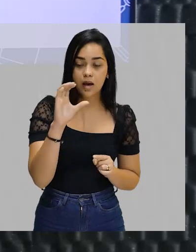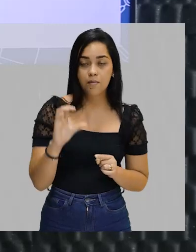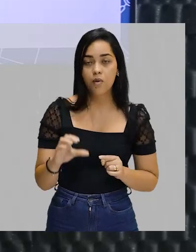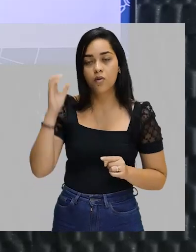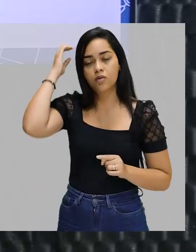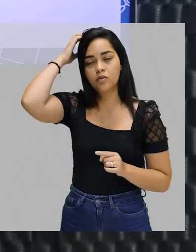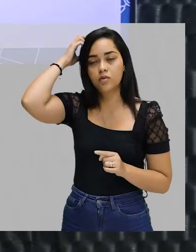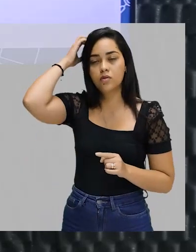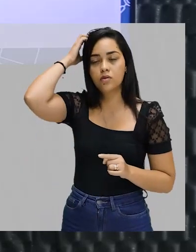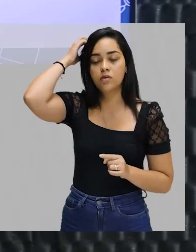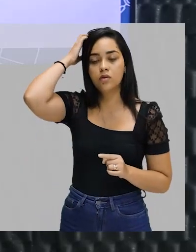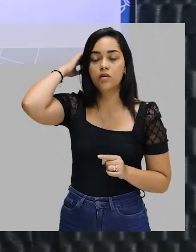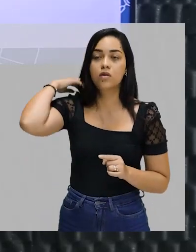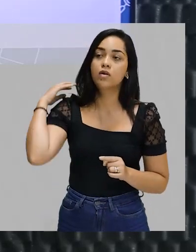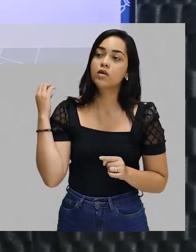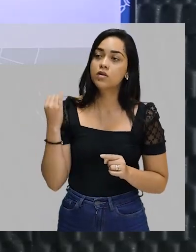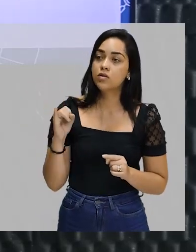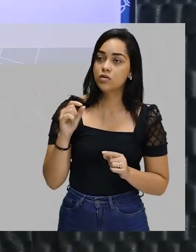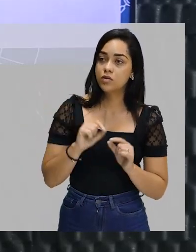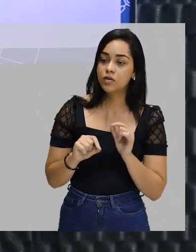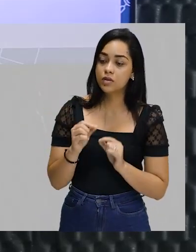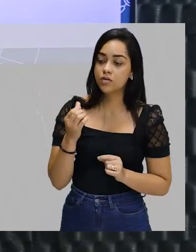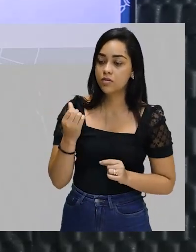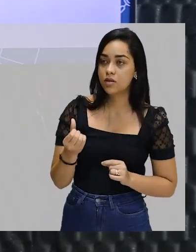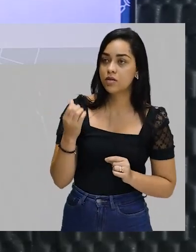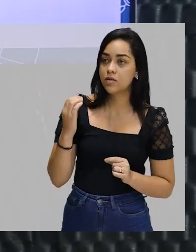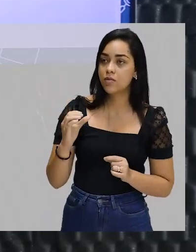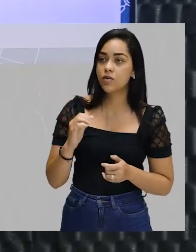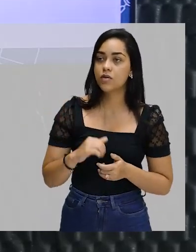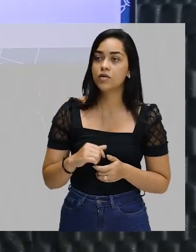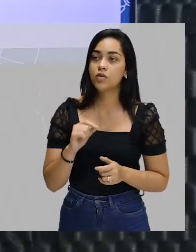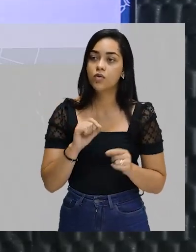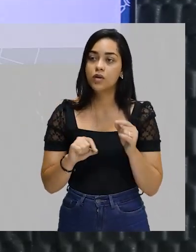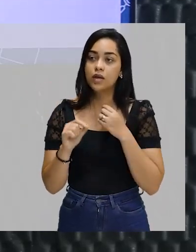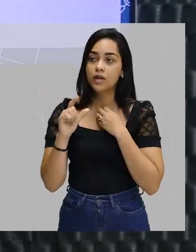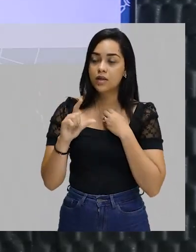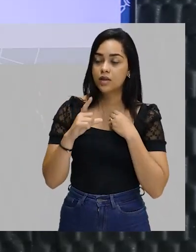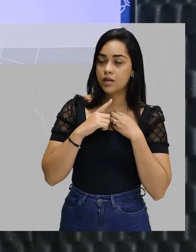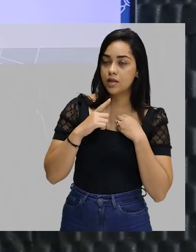contar, nós temos aqui 6 carbonos. Então, eu vou ter